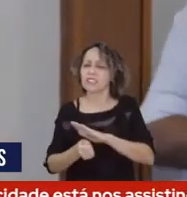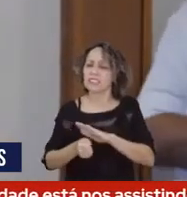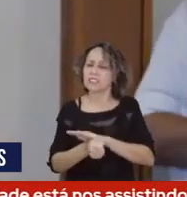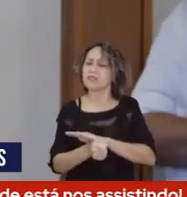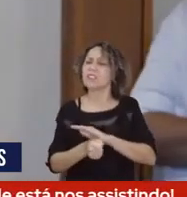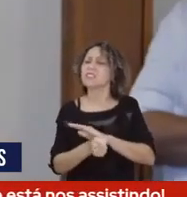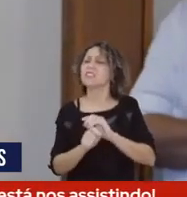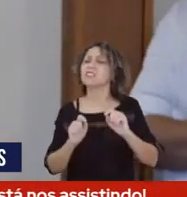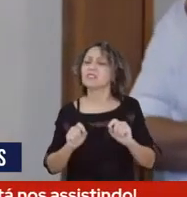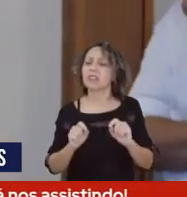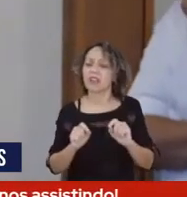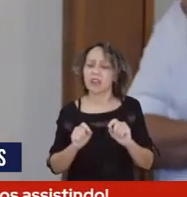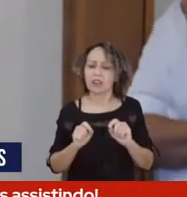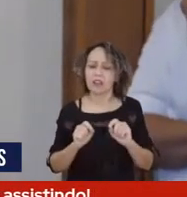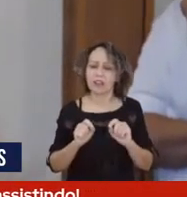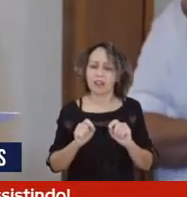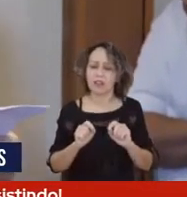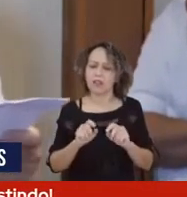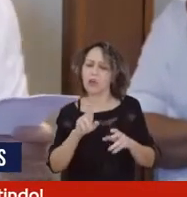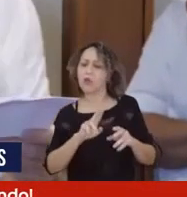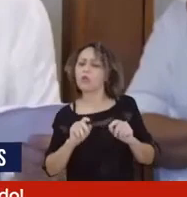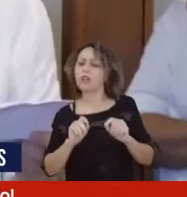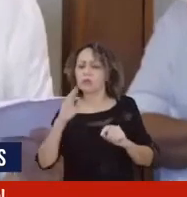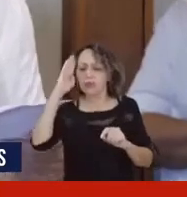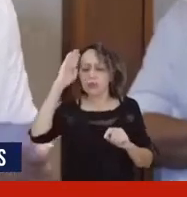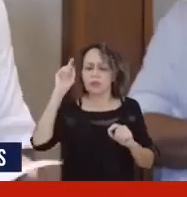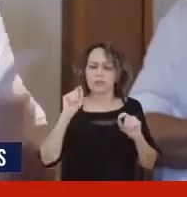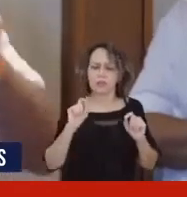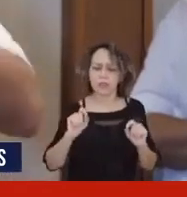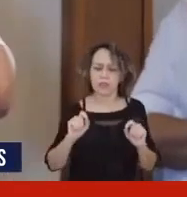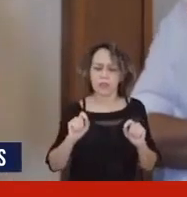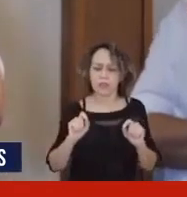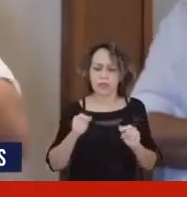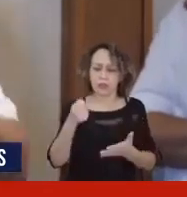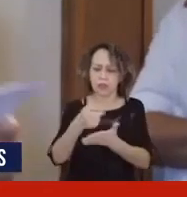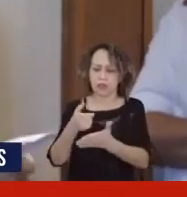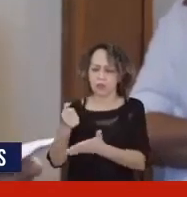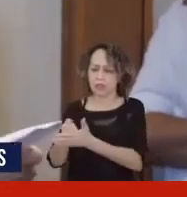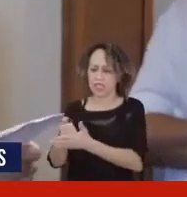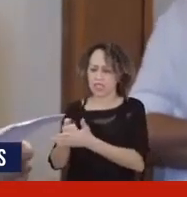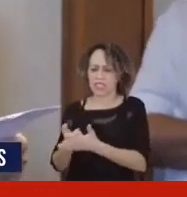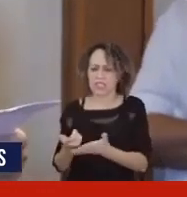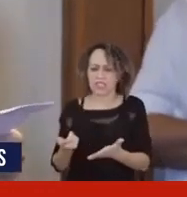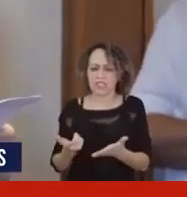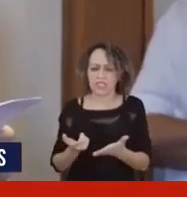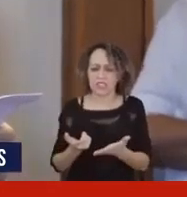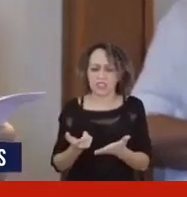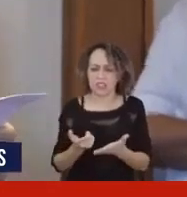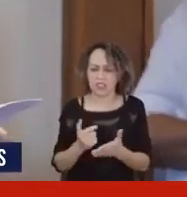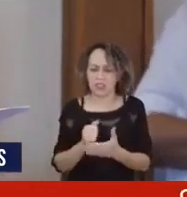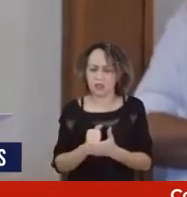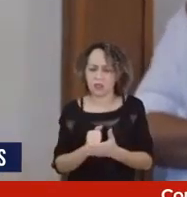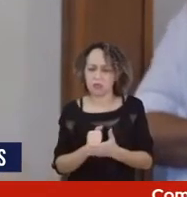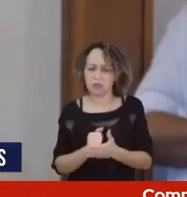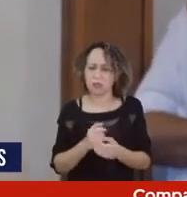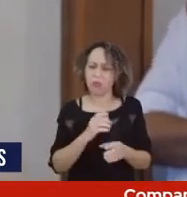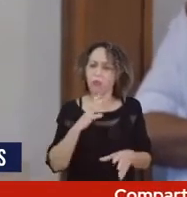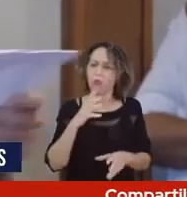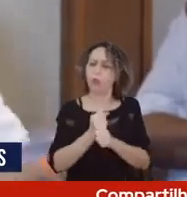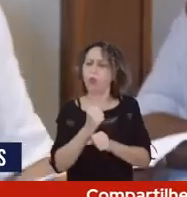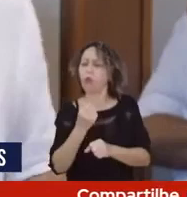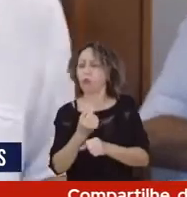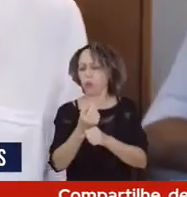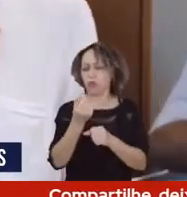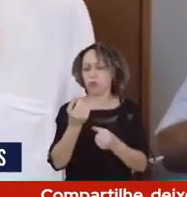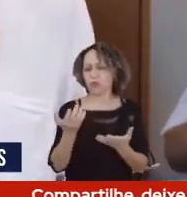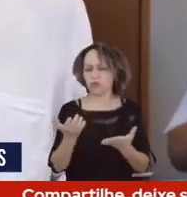vem sendo usado principalmente para pagar dividendos, como profetizou o Banco Pactual. E,